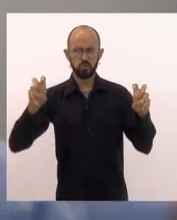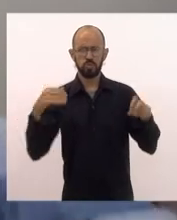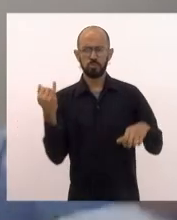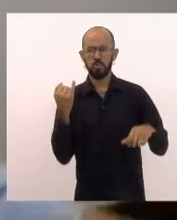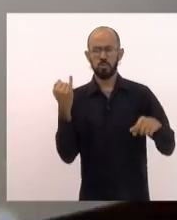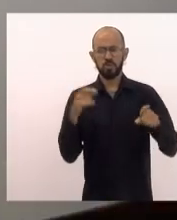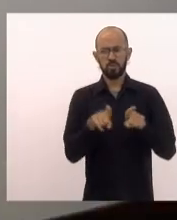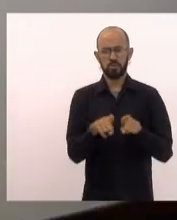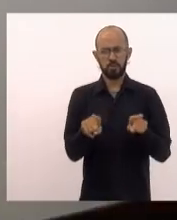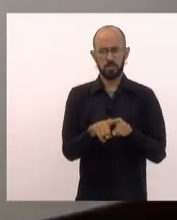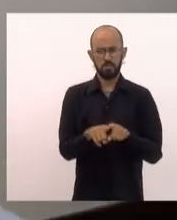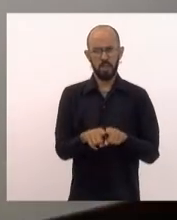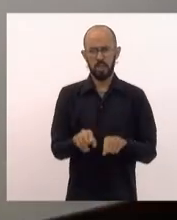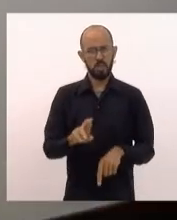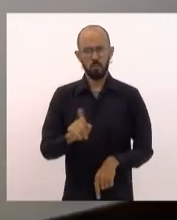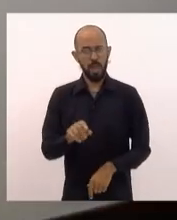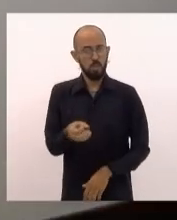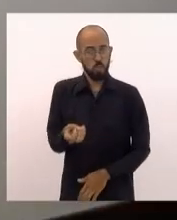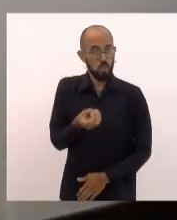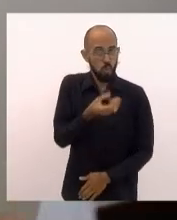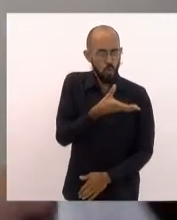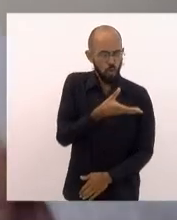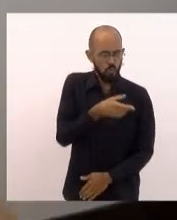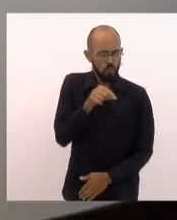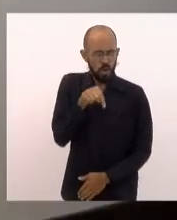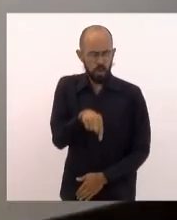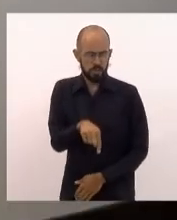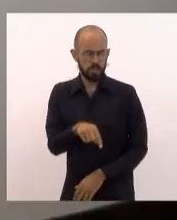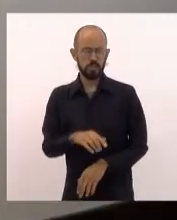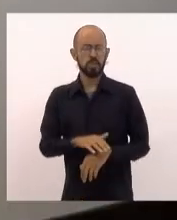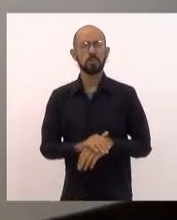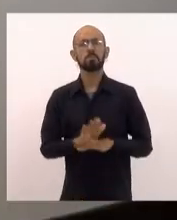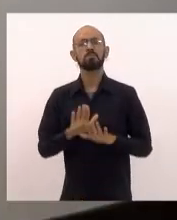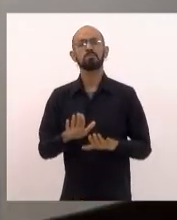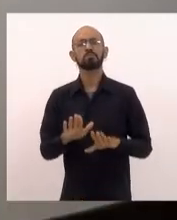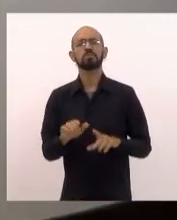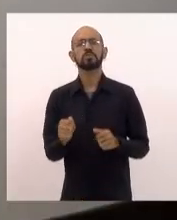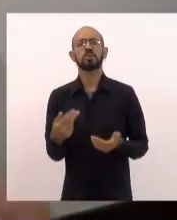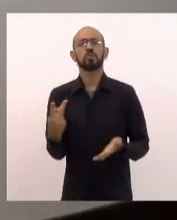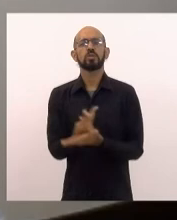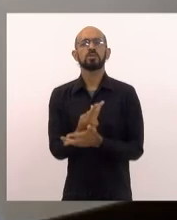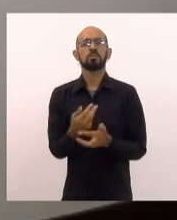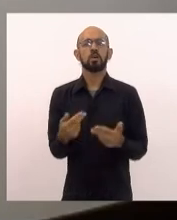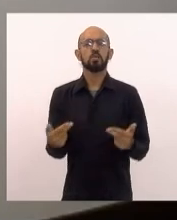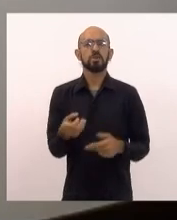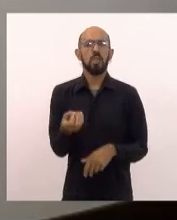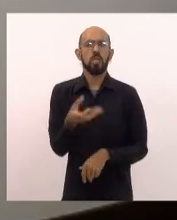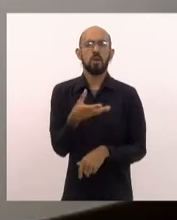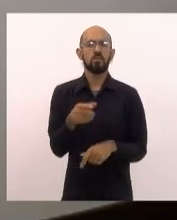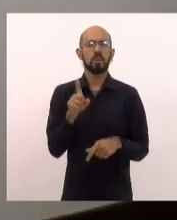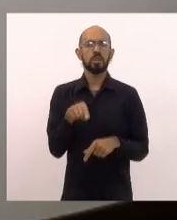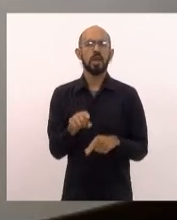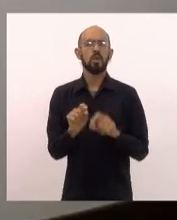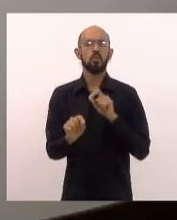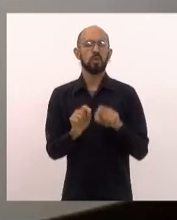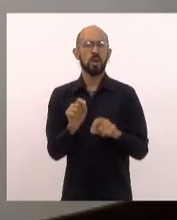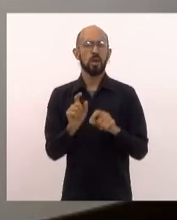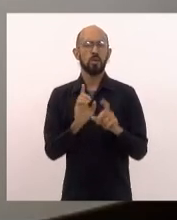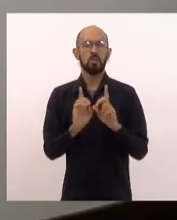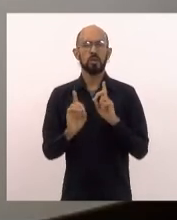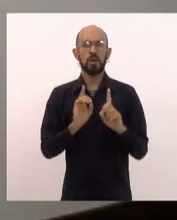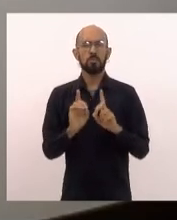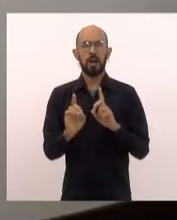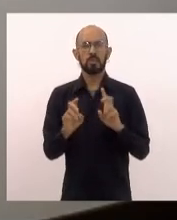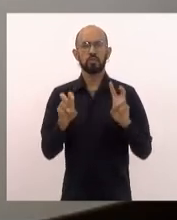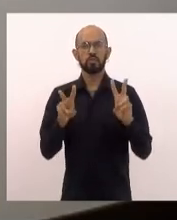importante, que também não é novidade entre nós aqui, mas surgiu um fato novo. Eu me refiro àquele debate, deputado